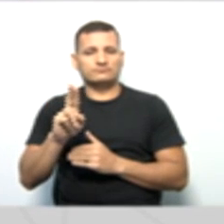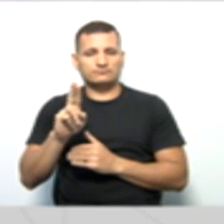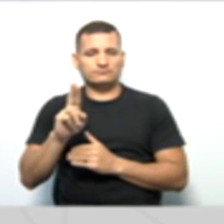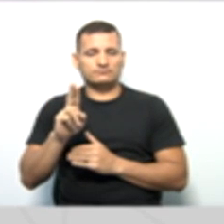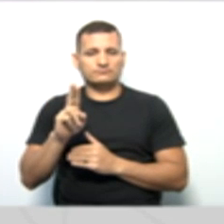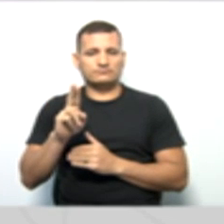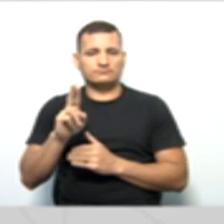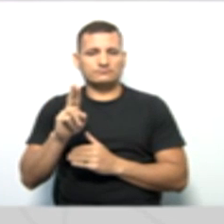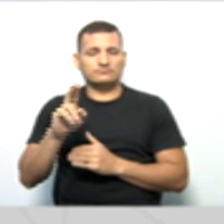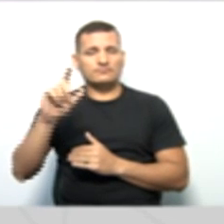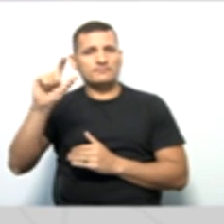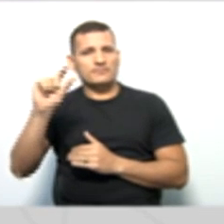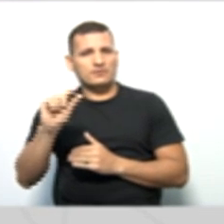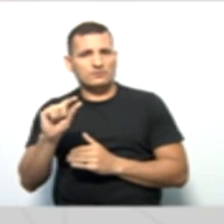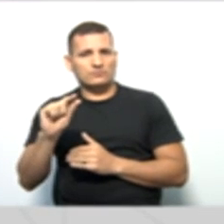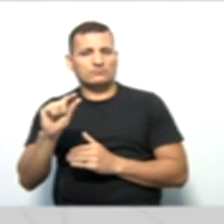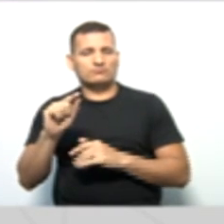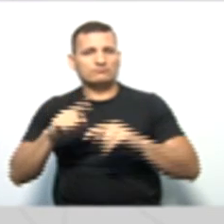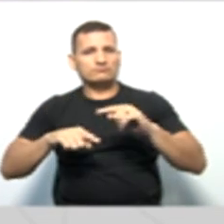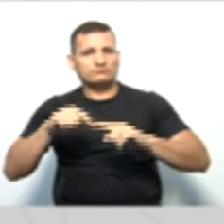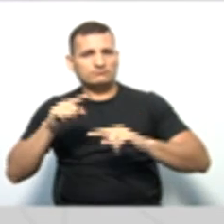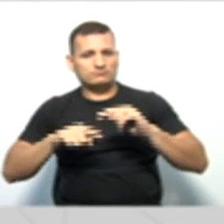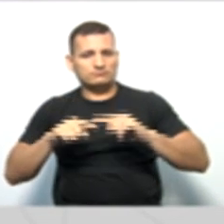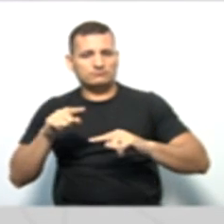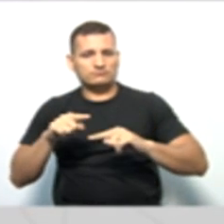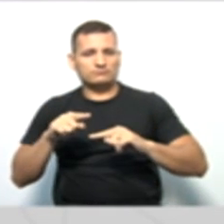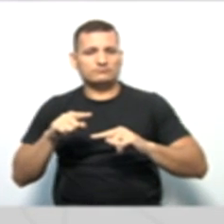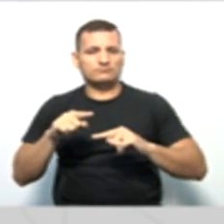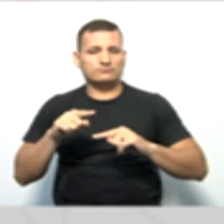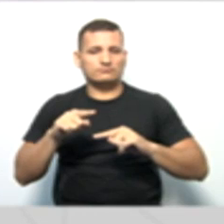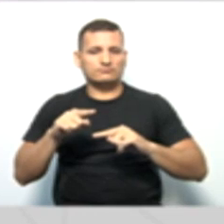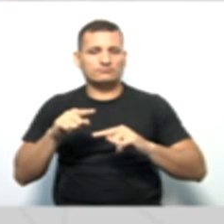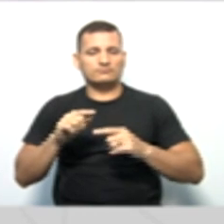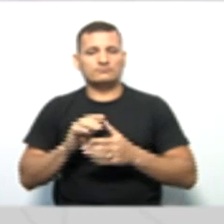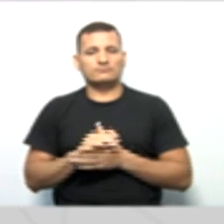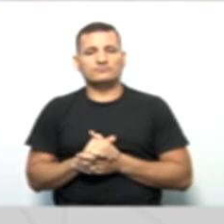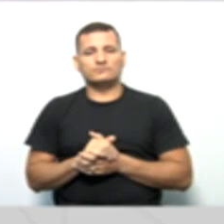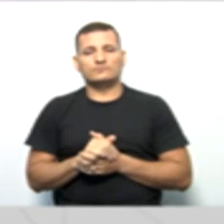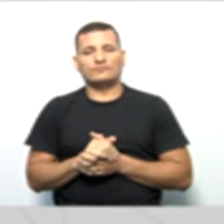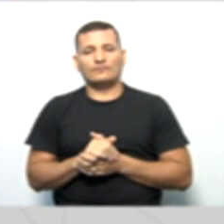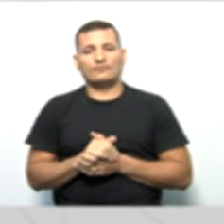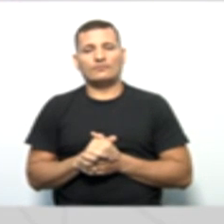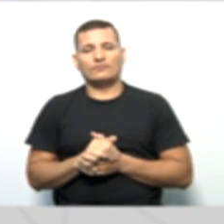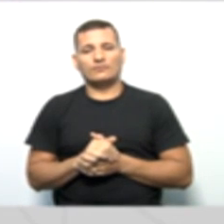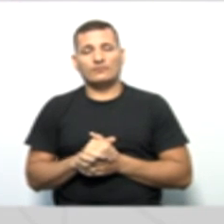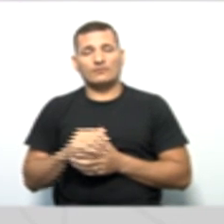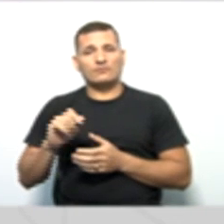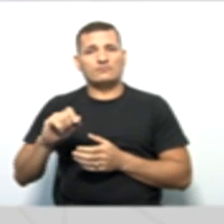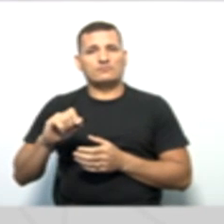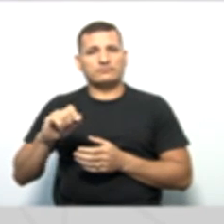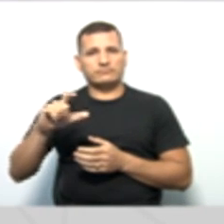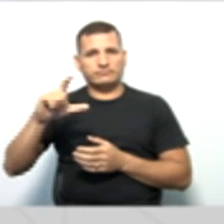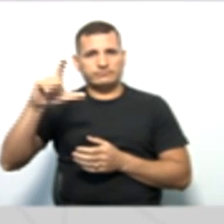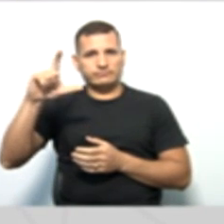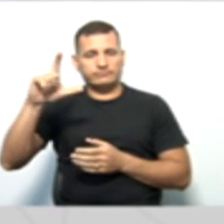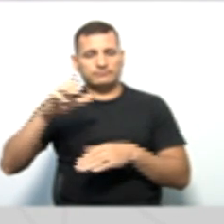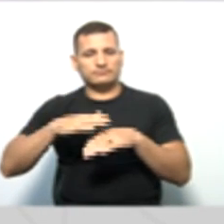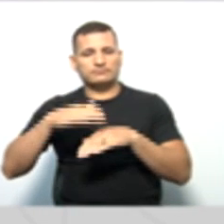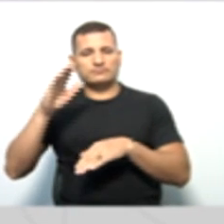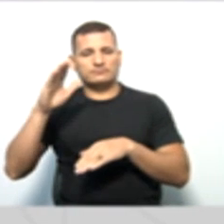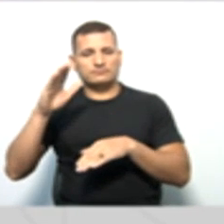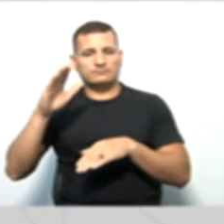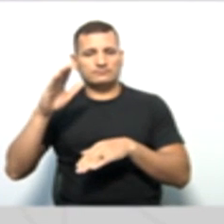menos artefatos ou menos atributos que a gente criou lá no modelo de análise e vou aumentando cada vez